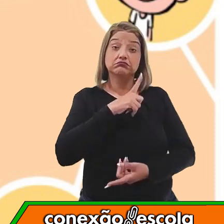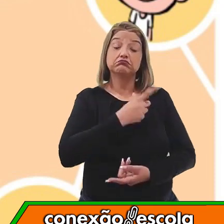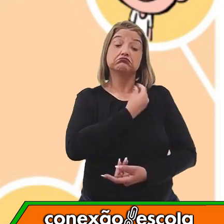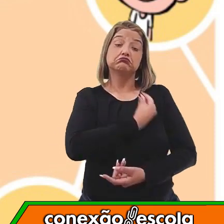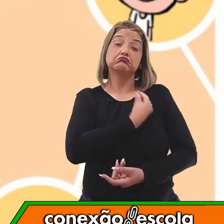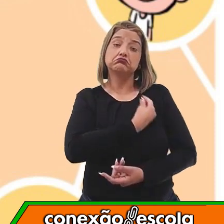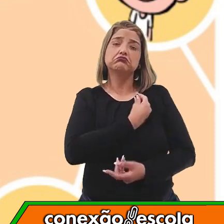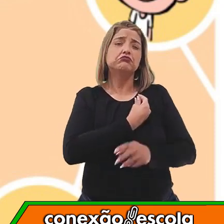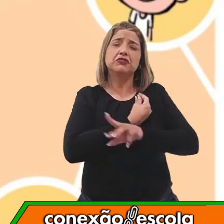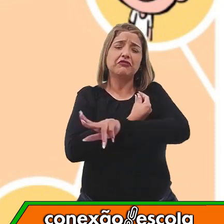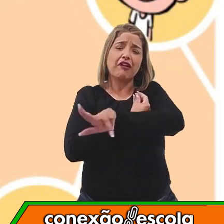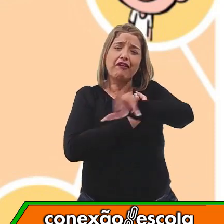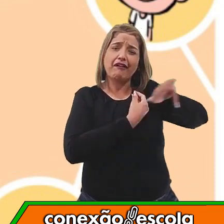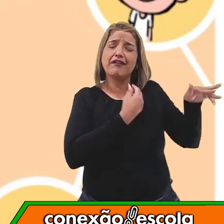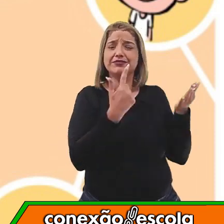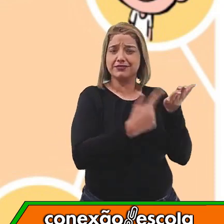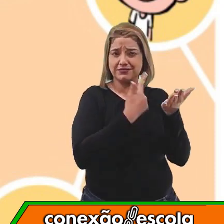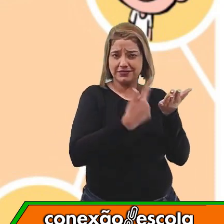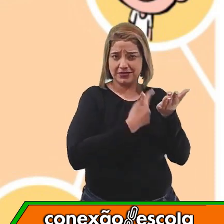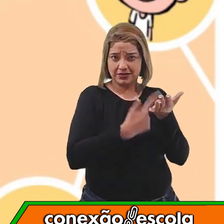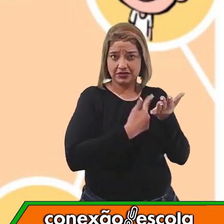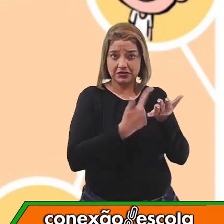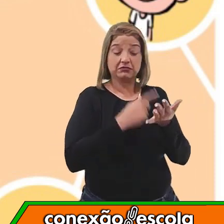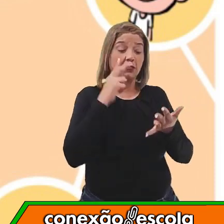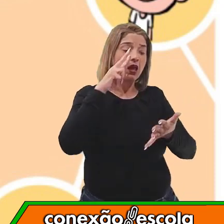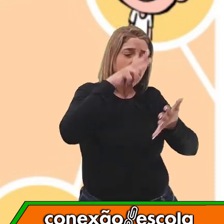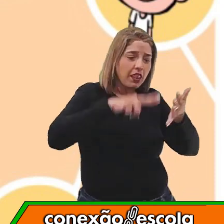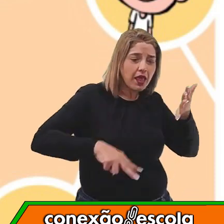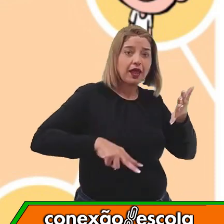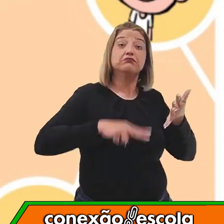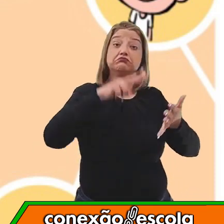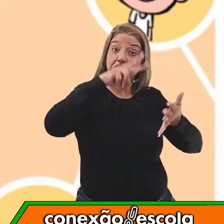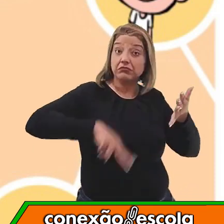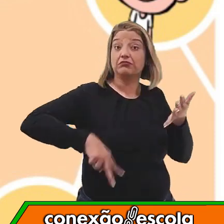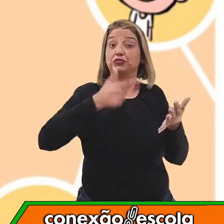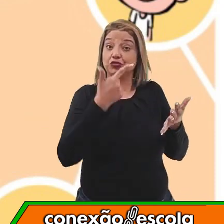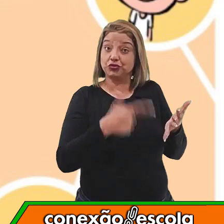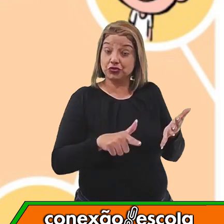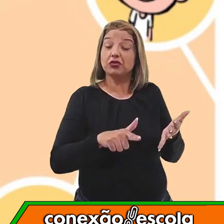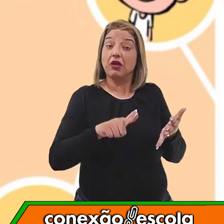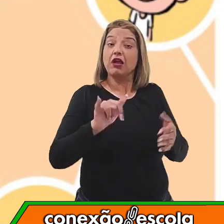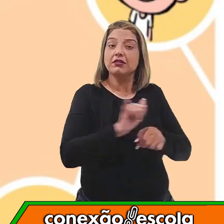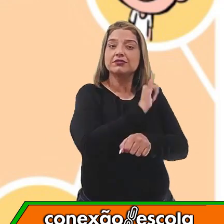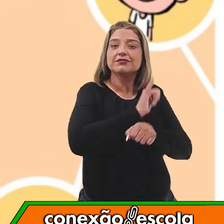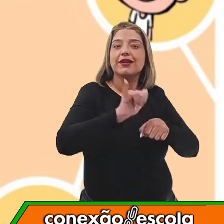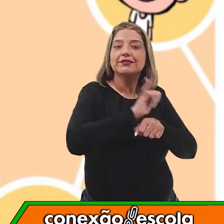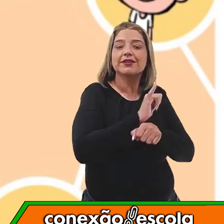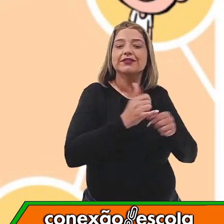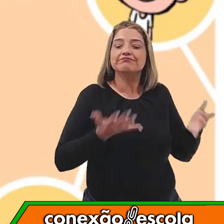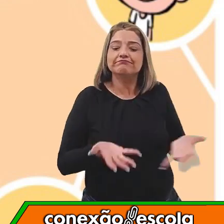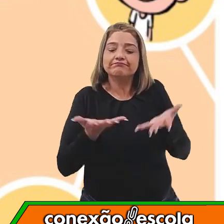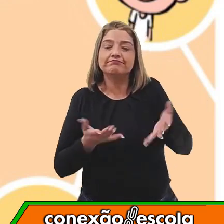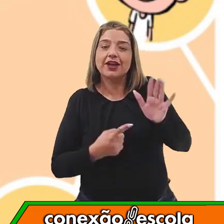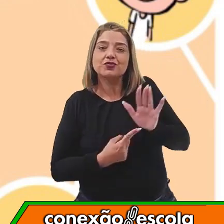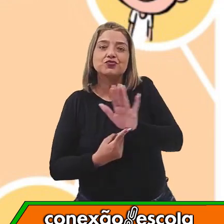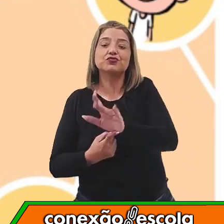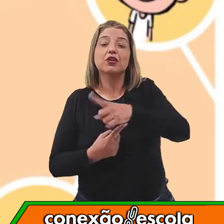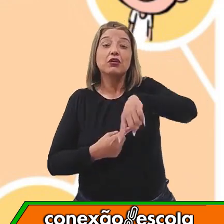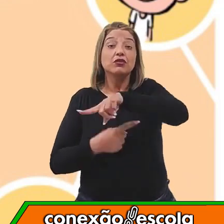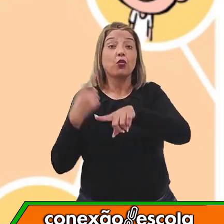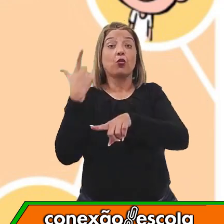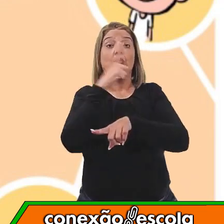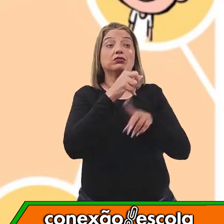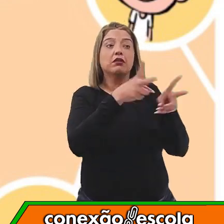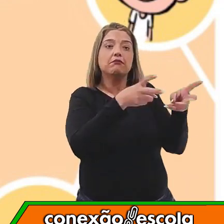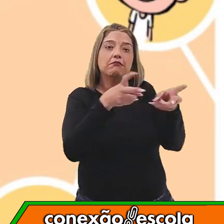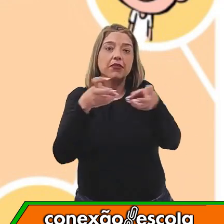presentes em diferentes livros. Ler, reler é uma excelente estratégia para ajudar as crianças a